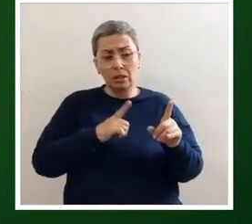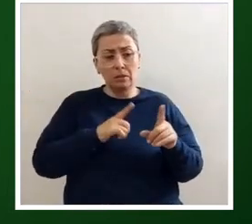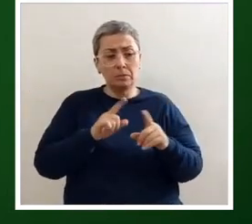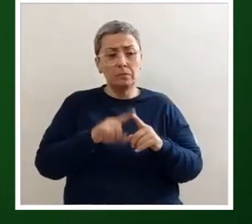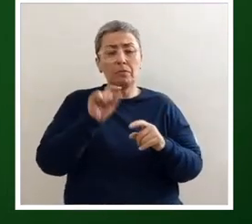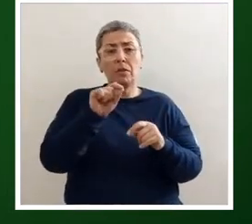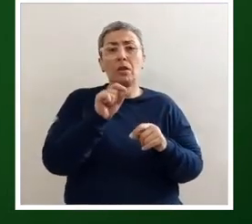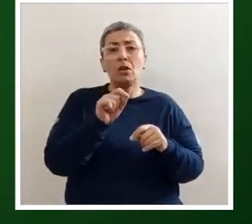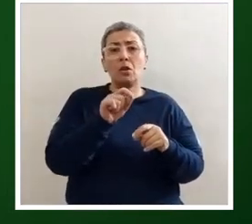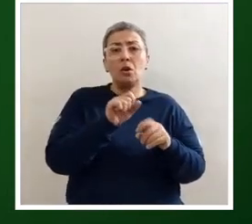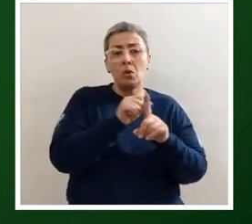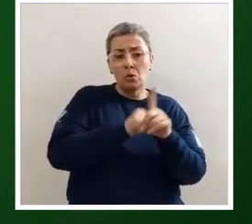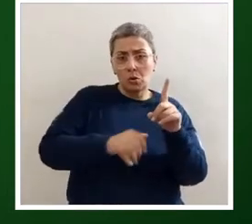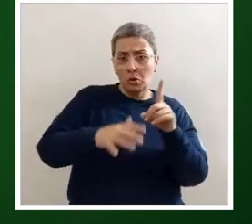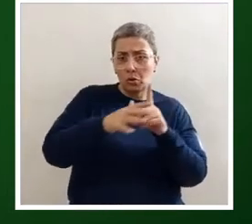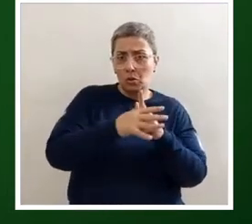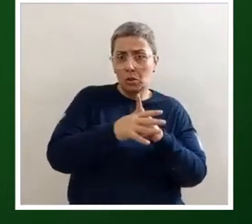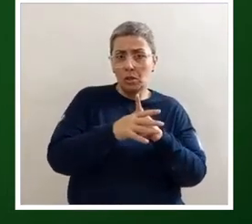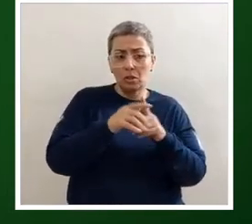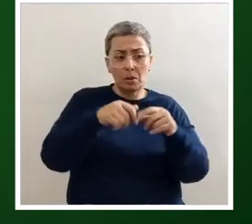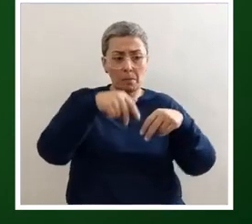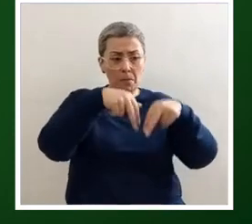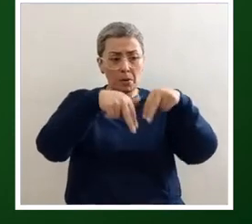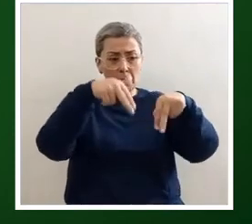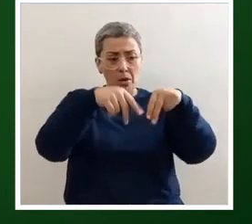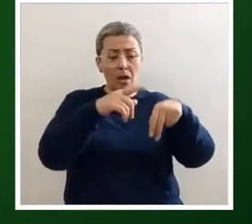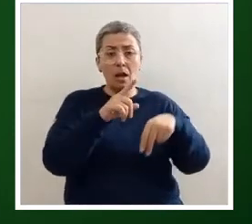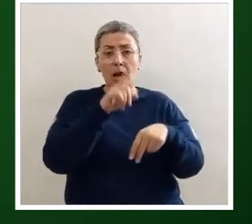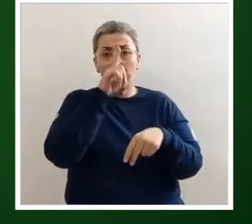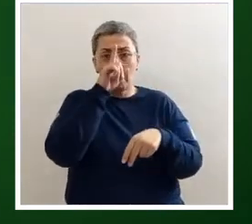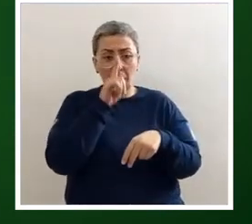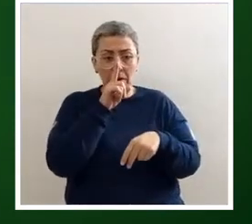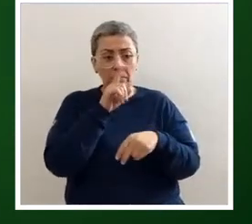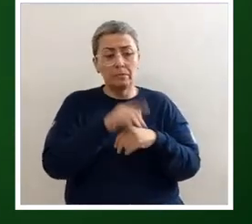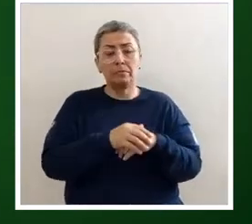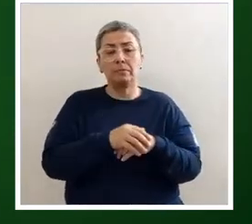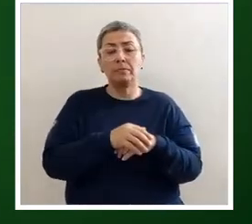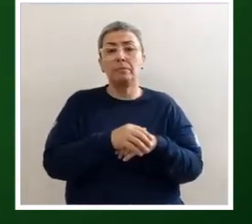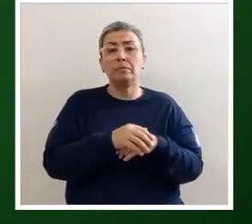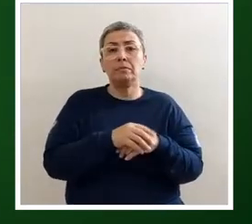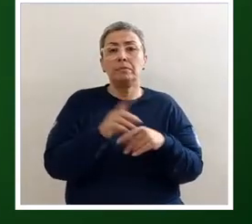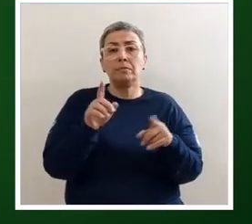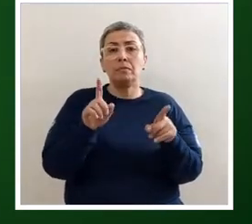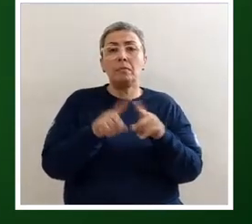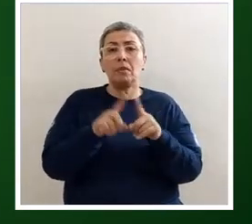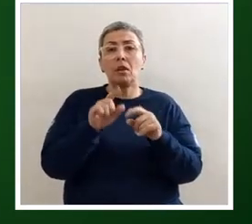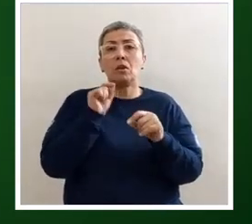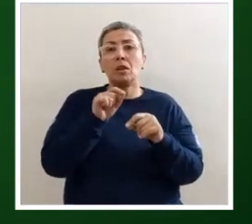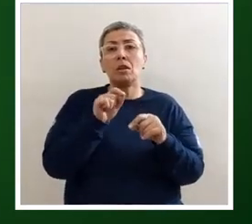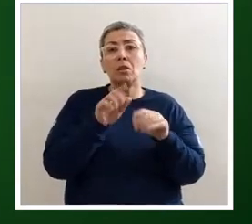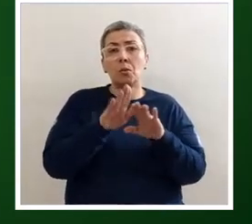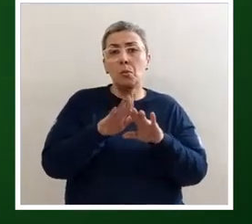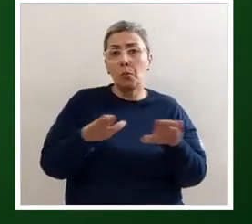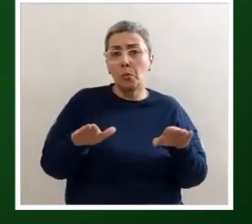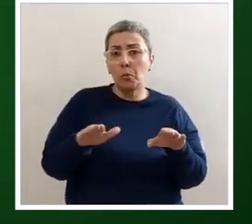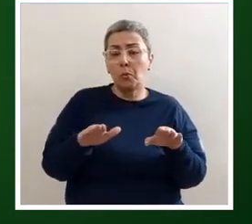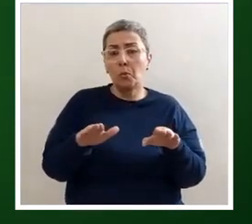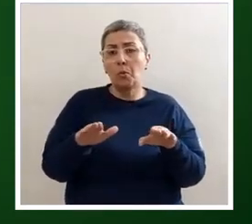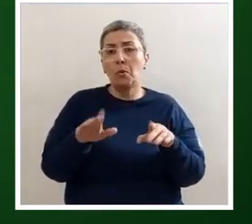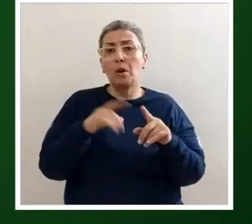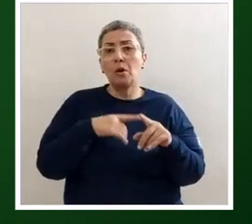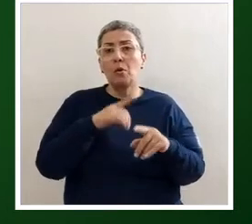a sociedade que são os bonequinhos em amarelo e as crianças